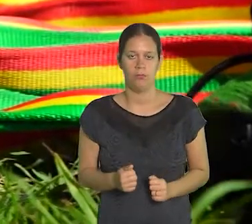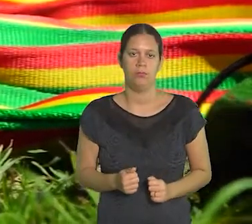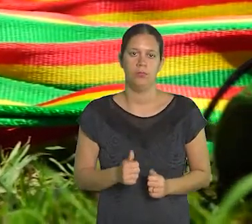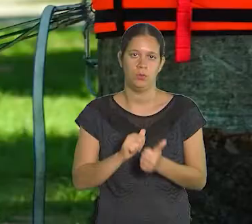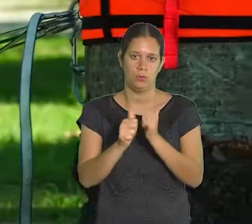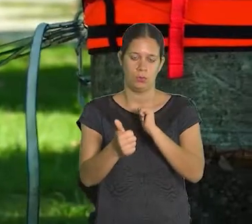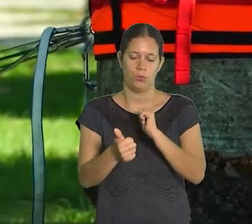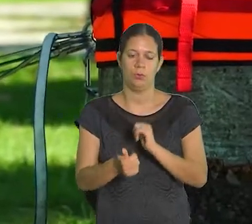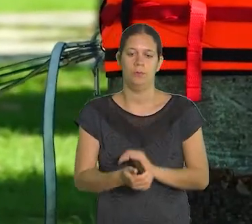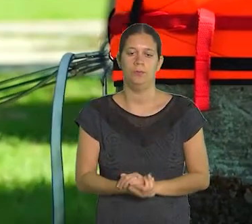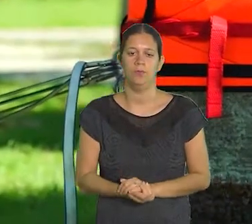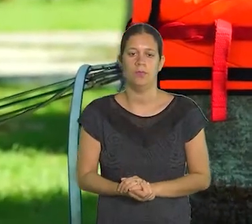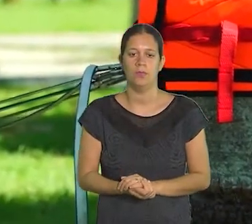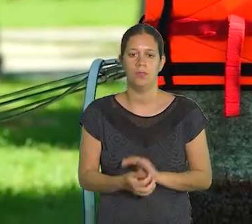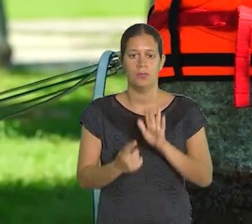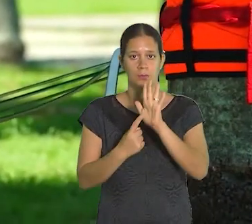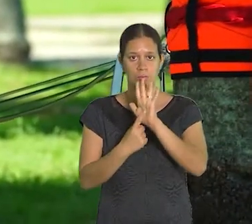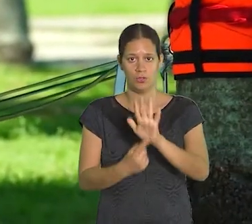nosso esporte.